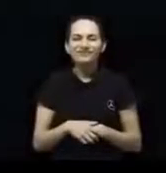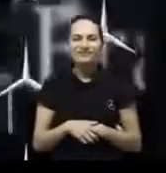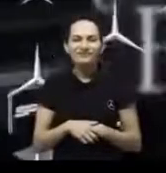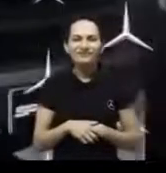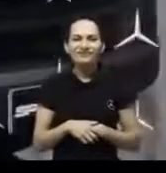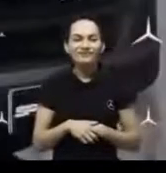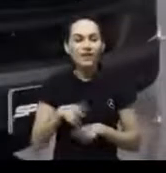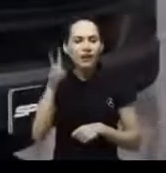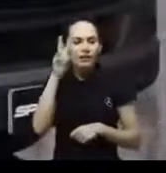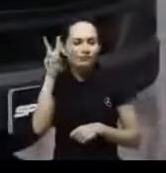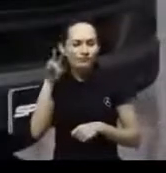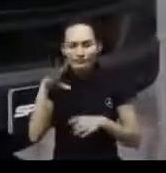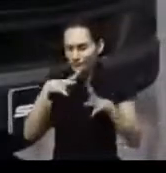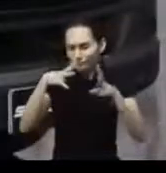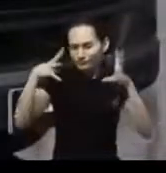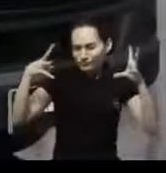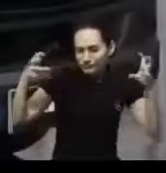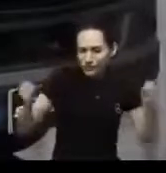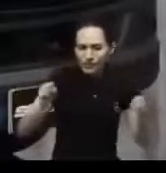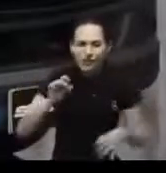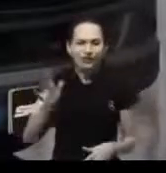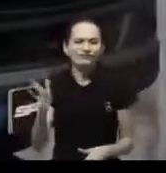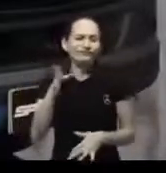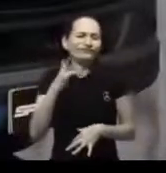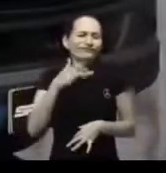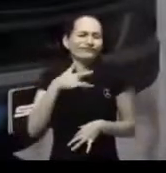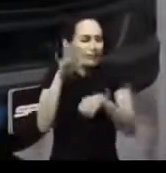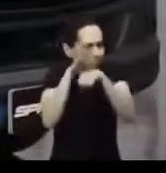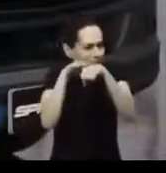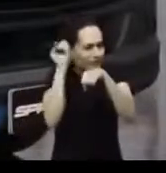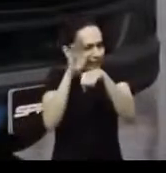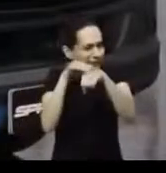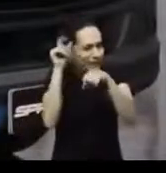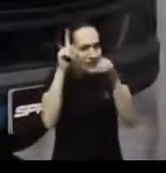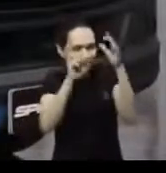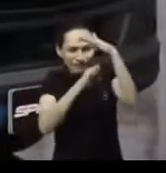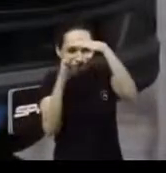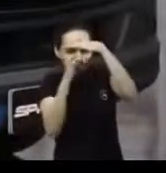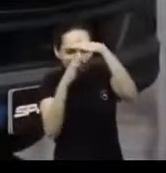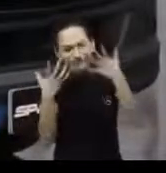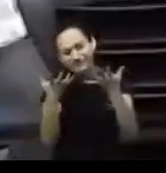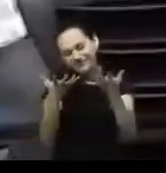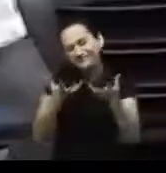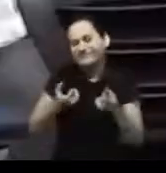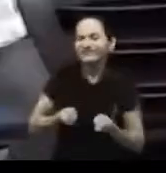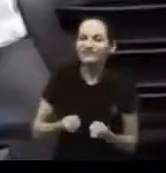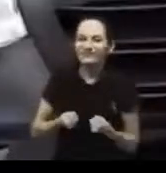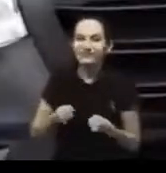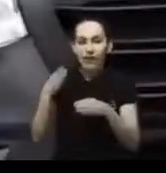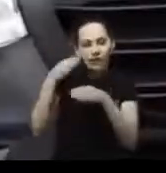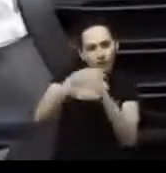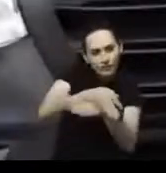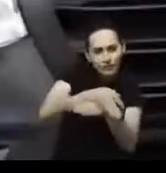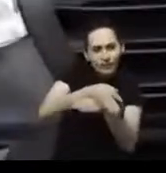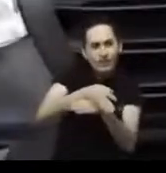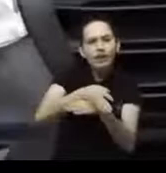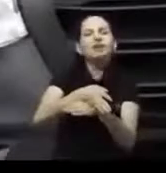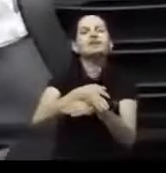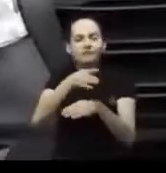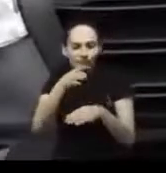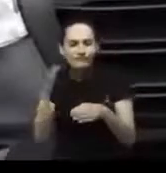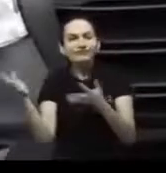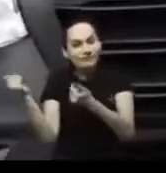é uma história gigante de muita paixão de muito carinho por essa empresa que me acolheu eu entrei como jovem aprendiz